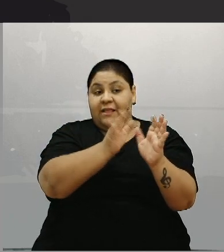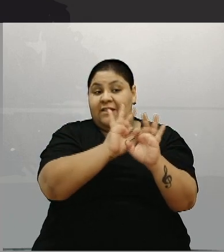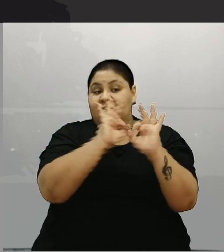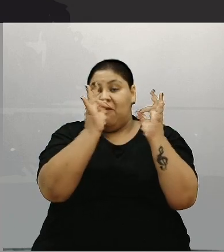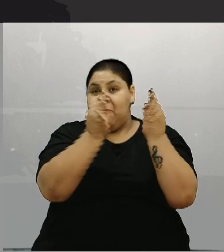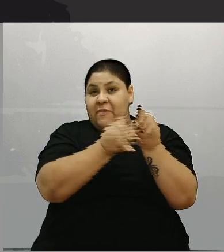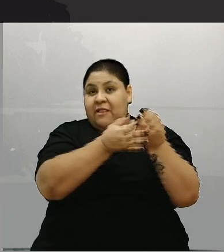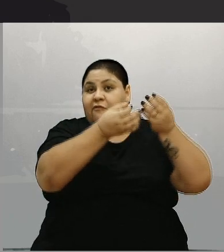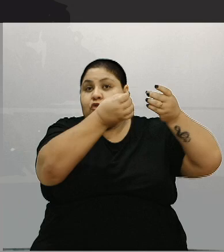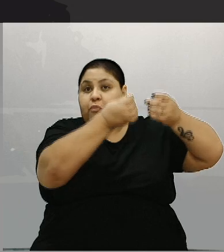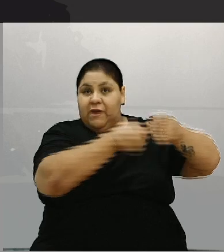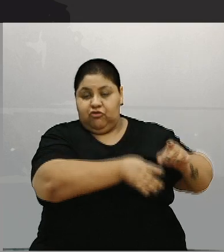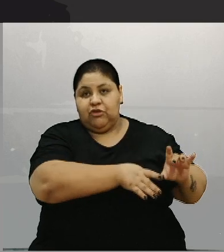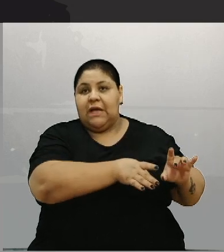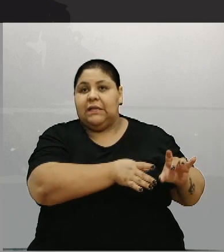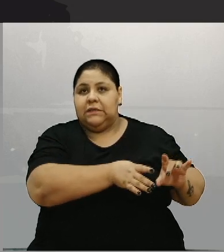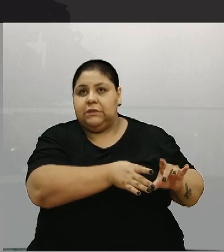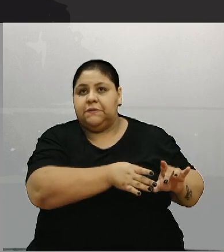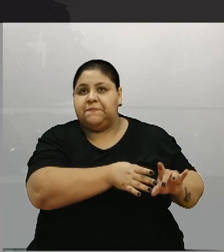atingidas.